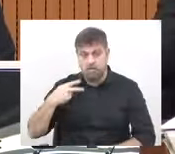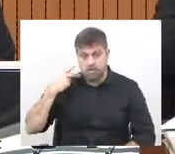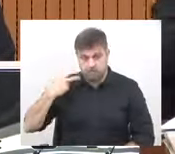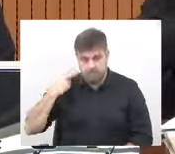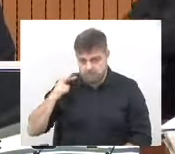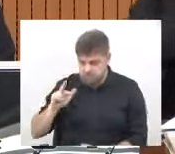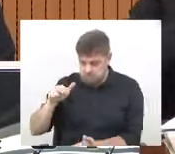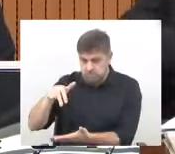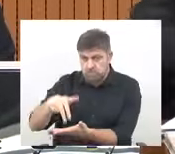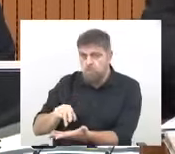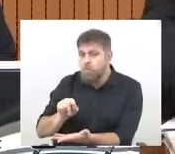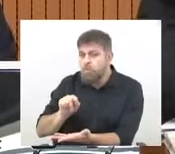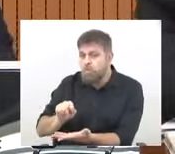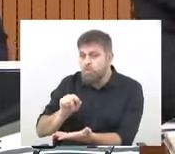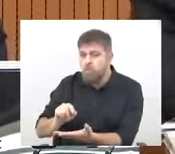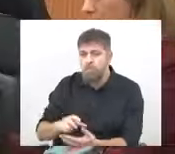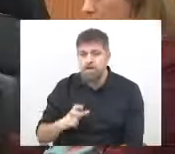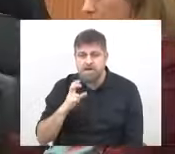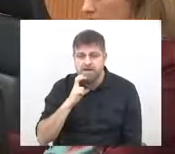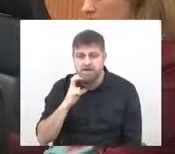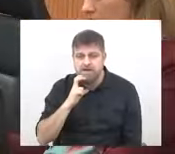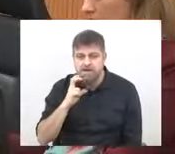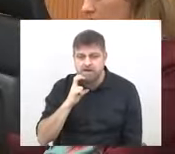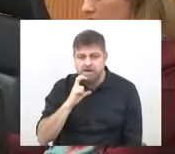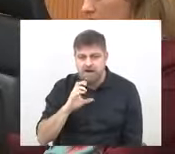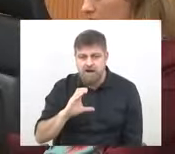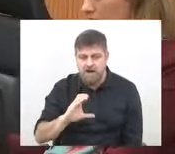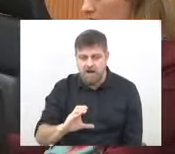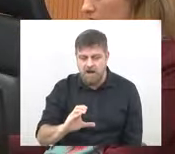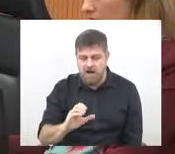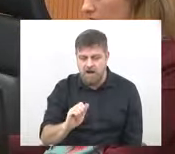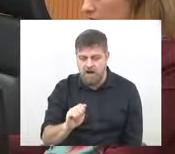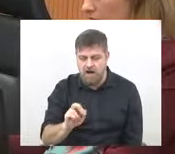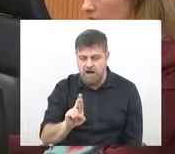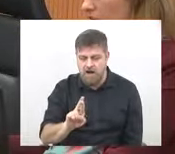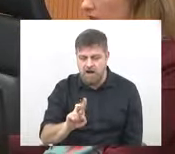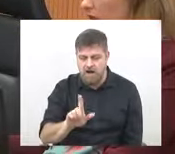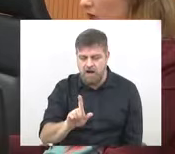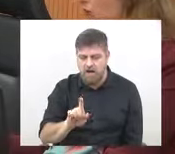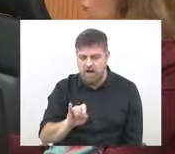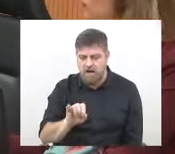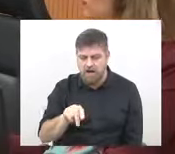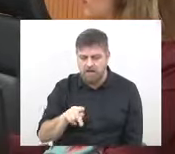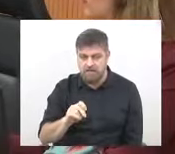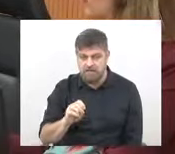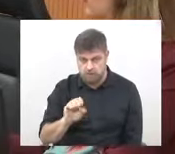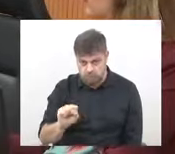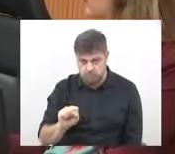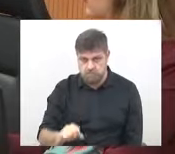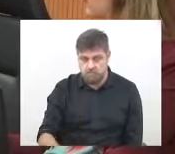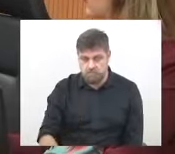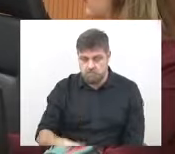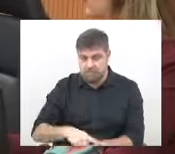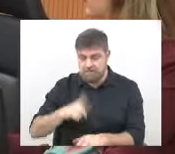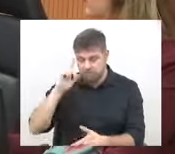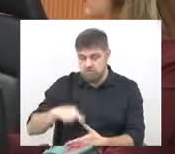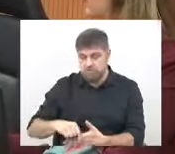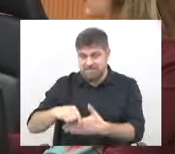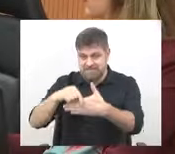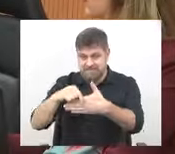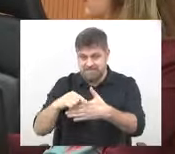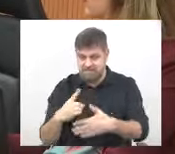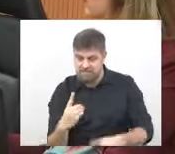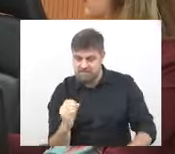inscrito é o vereador Carlinhos Camelô. Vereador, pelo tempo de liderança, correto? Tempo